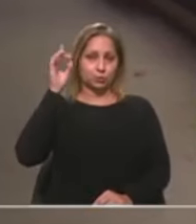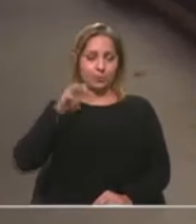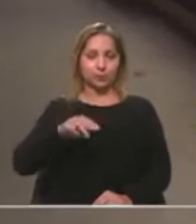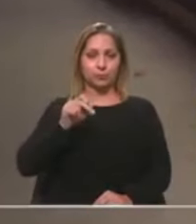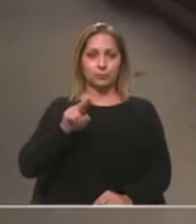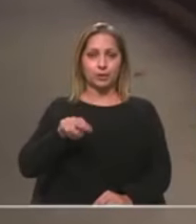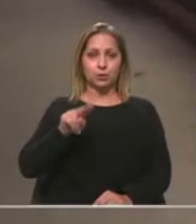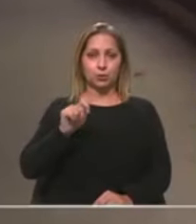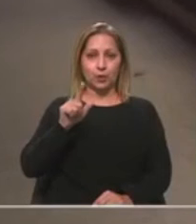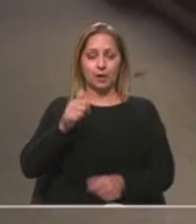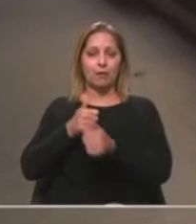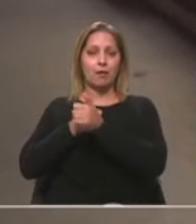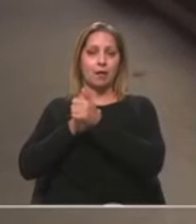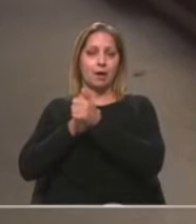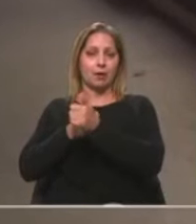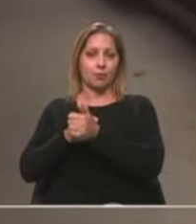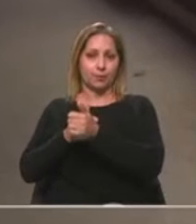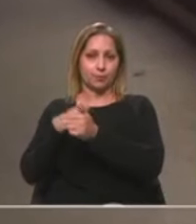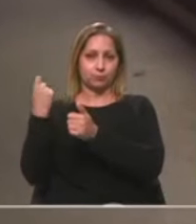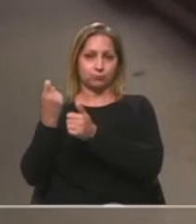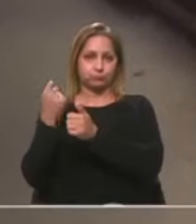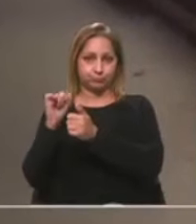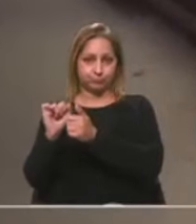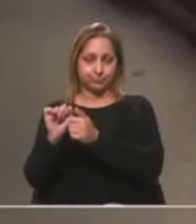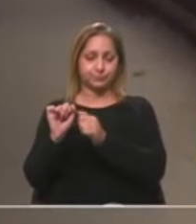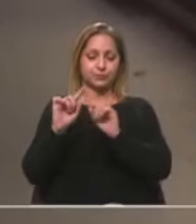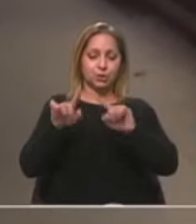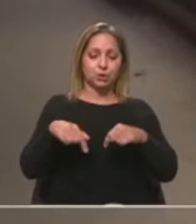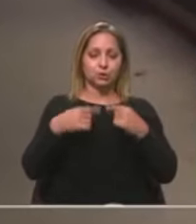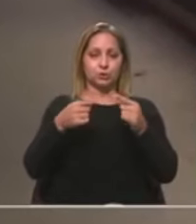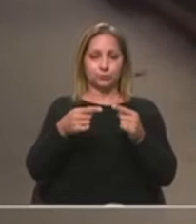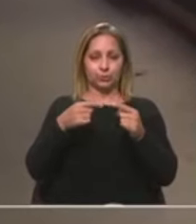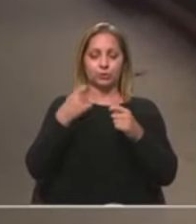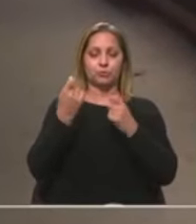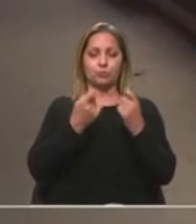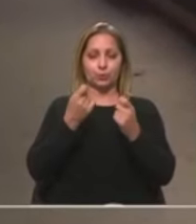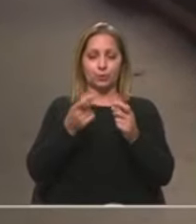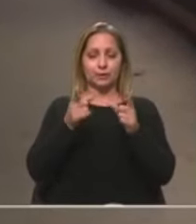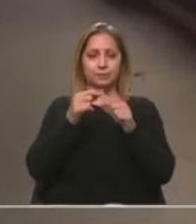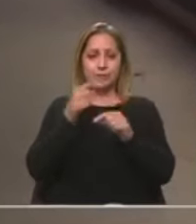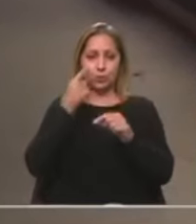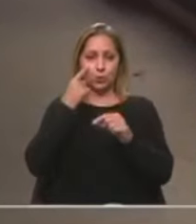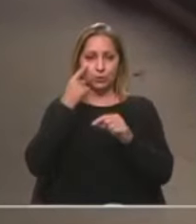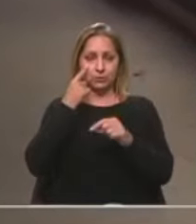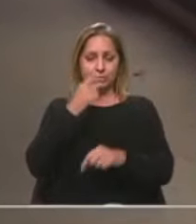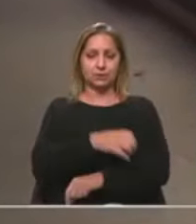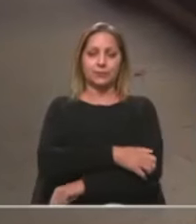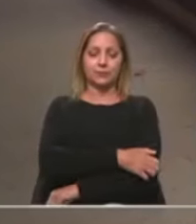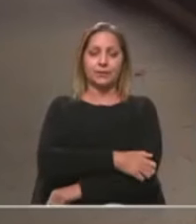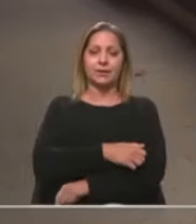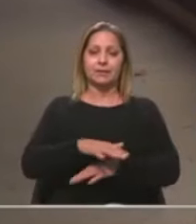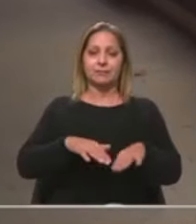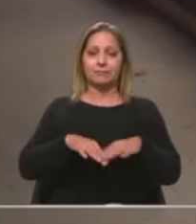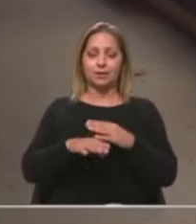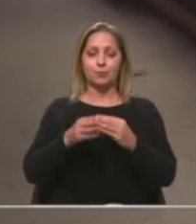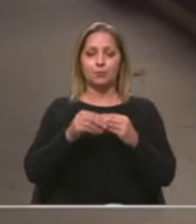acompanhou de facto essas buscas digamos assim depois as buscas que foram também conhecidas foram as buscas que foram realizadas a